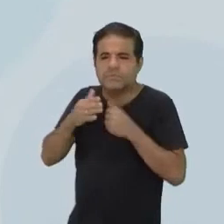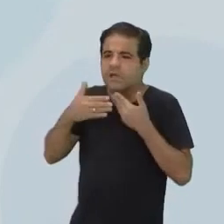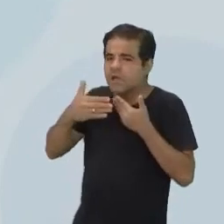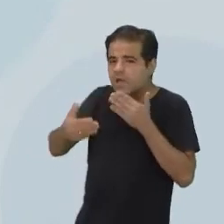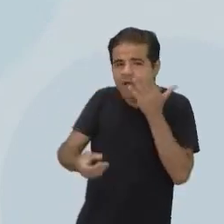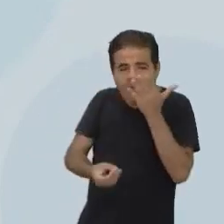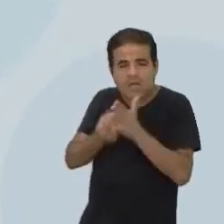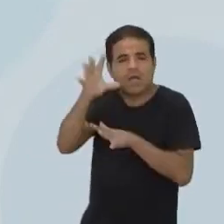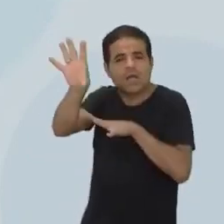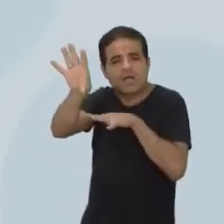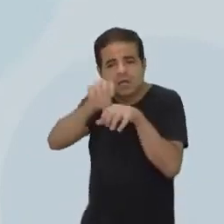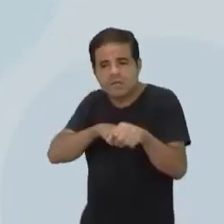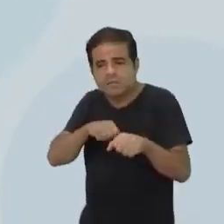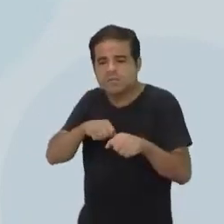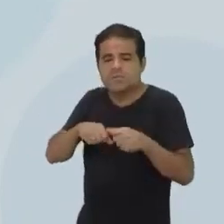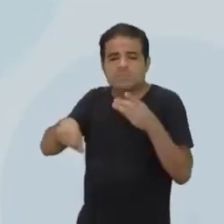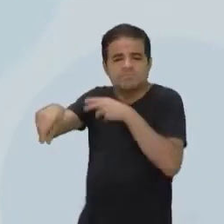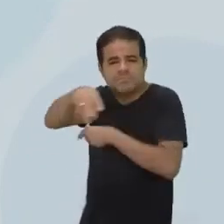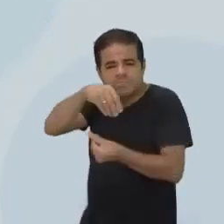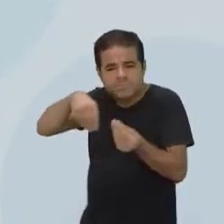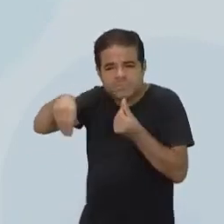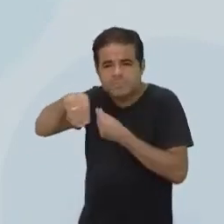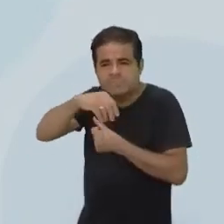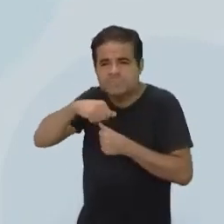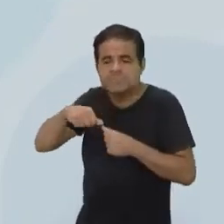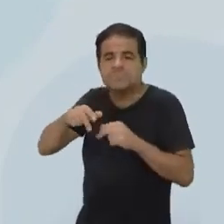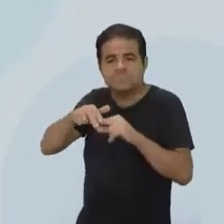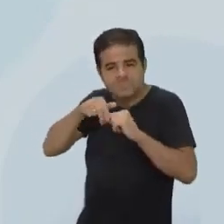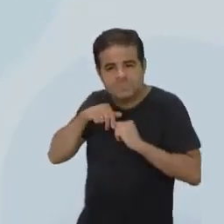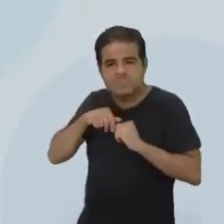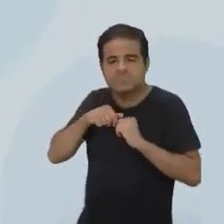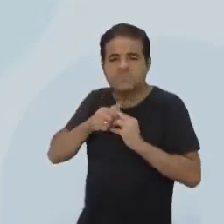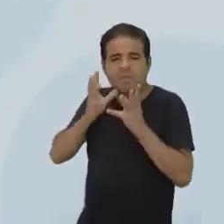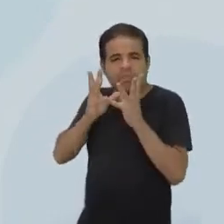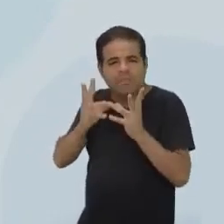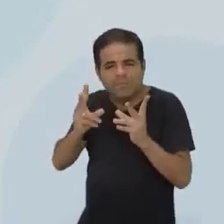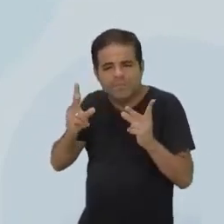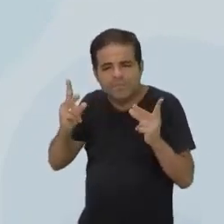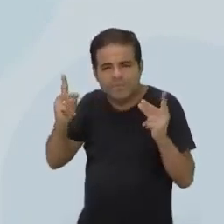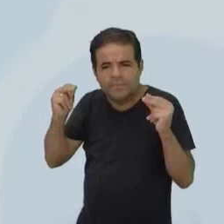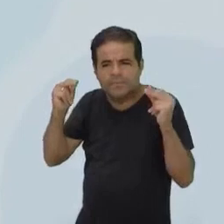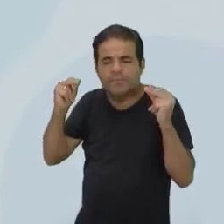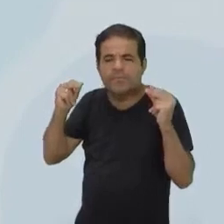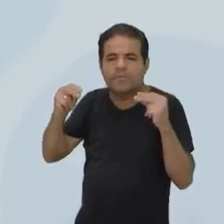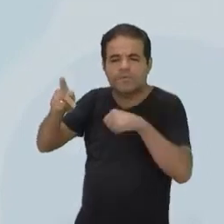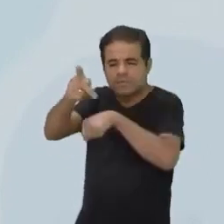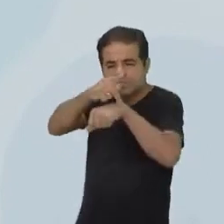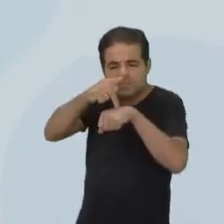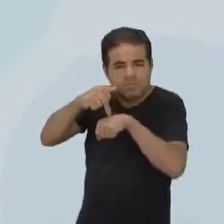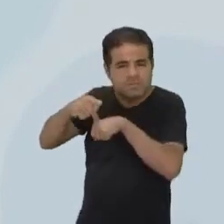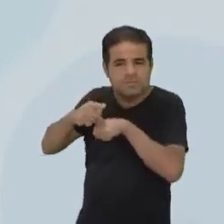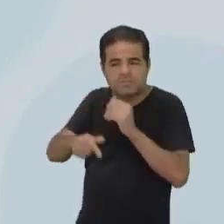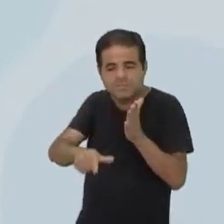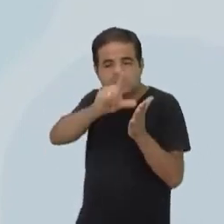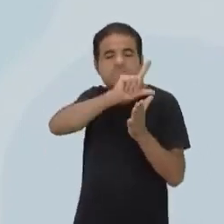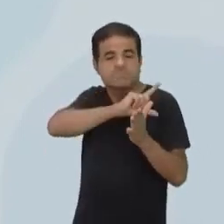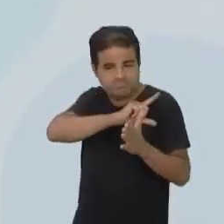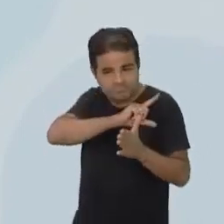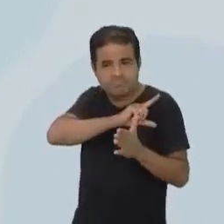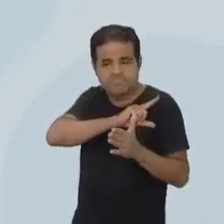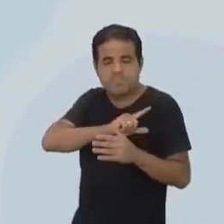são formadas pelo intemperismo e também por conta da dissolução de rochas anteriores